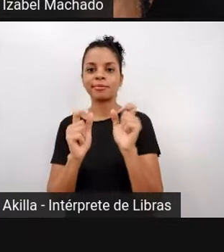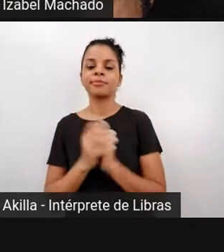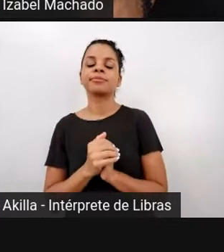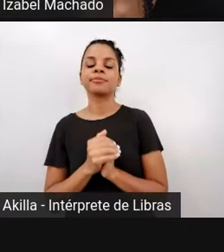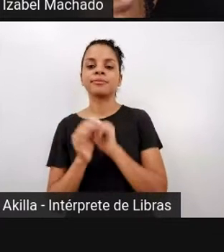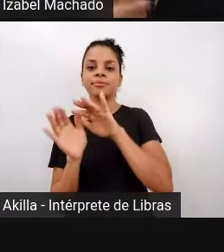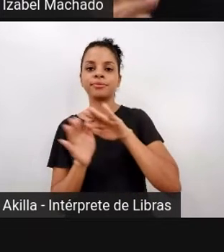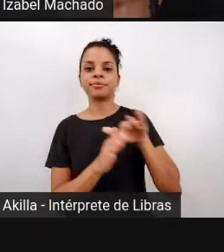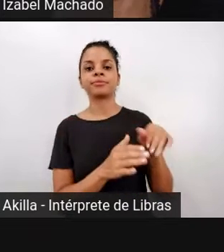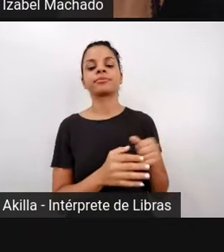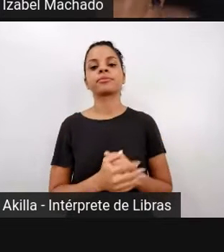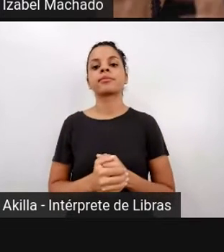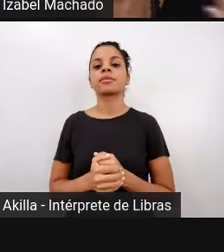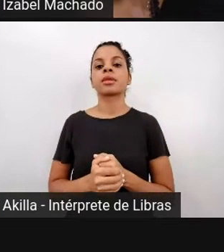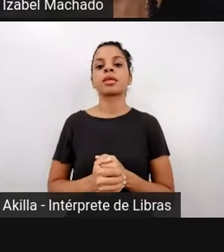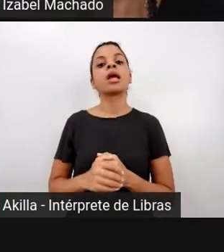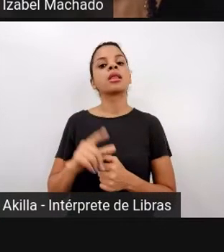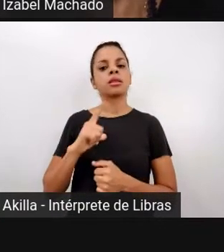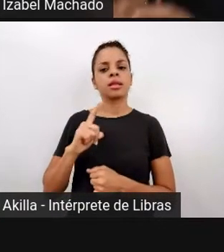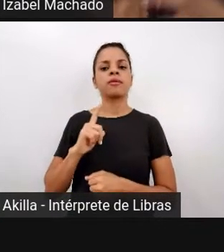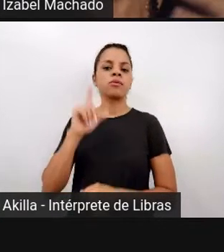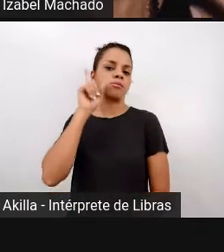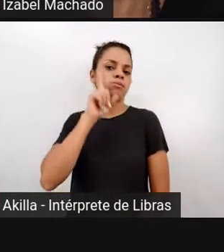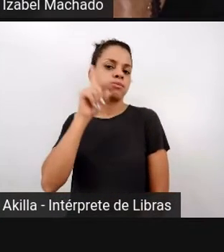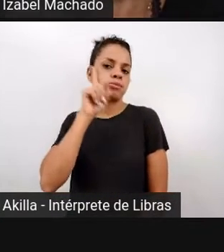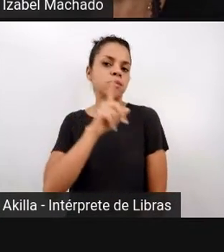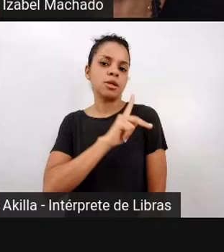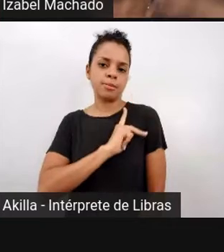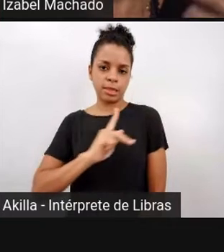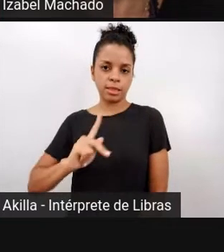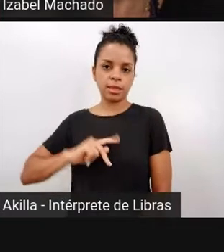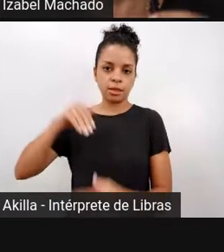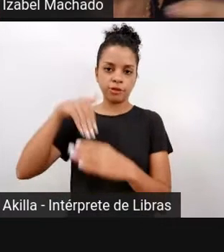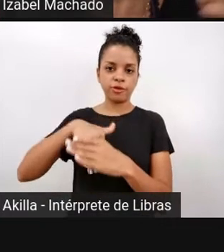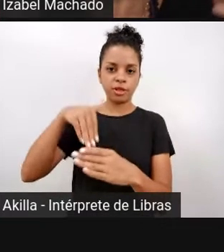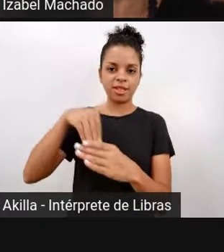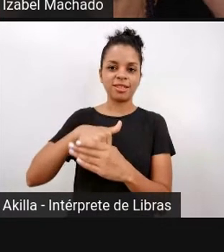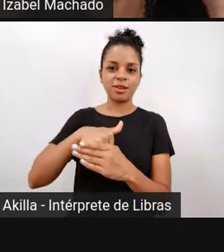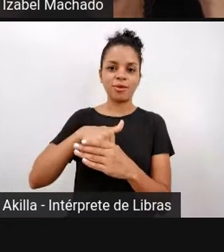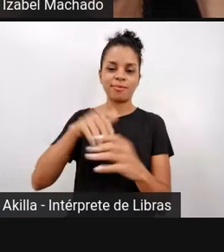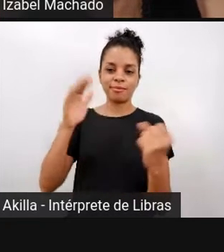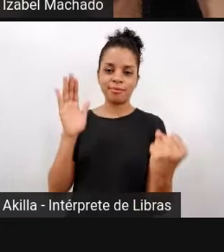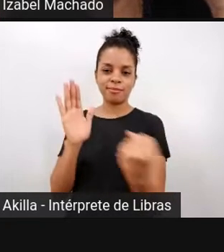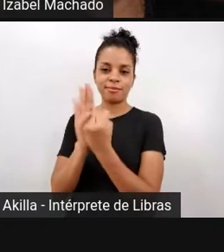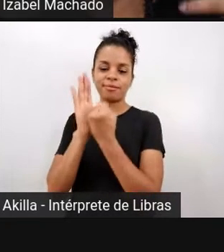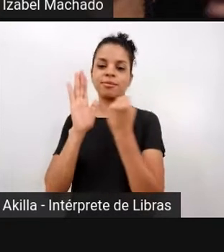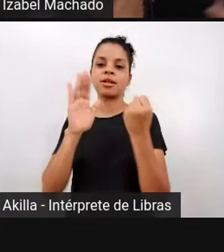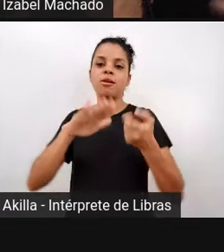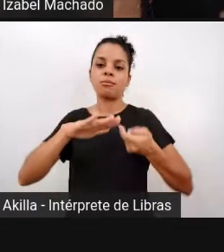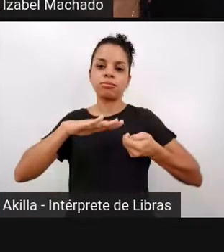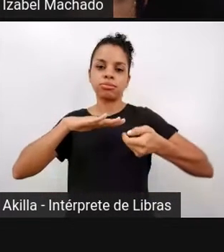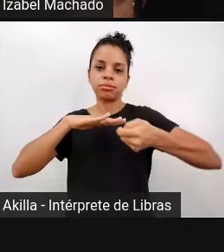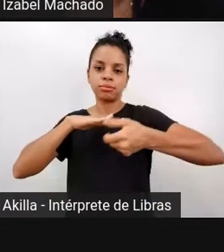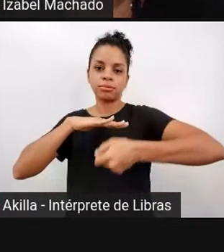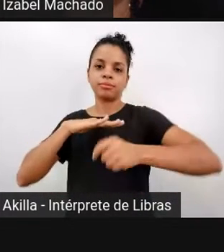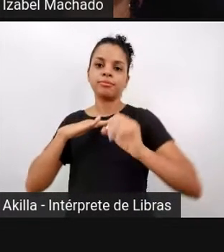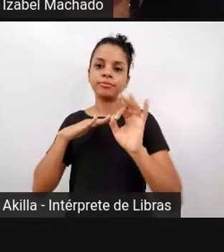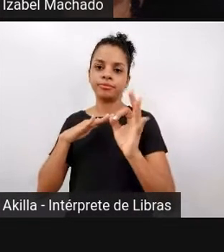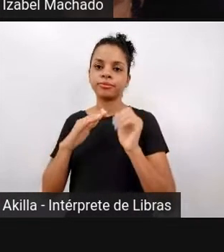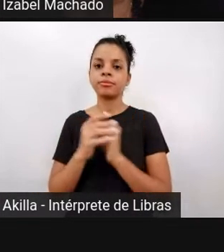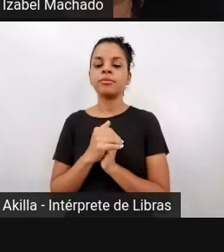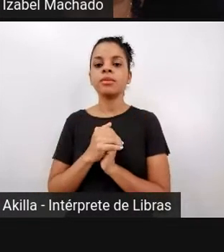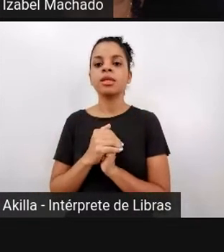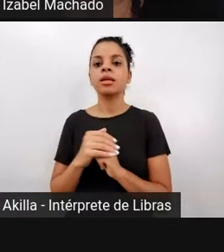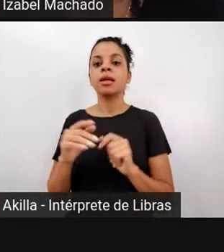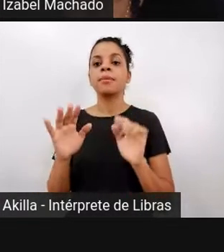Unidos, houve alguns momentos históricos da economia e da política que ocasionaram uma